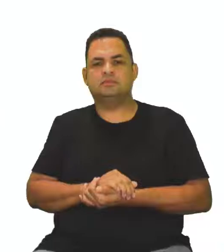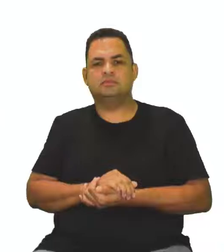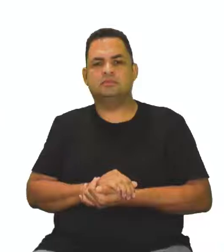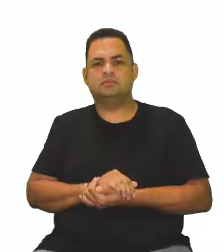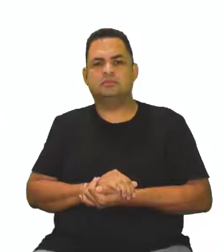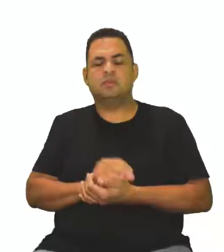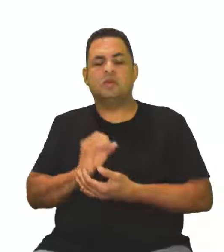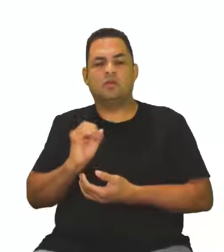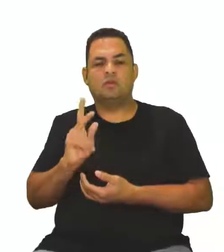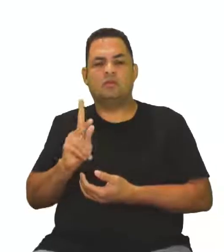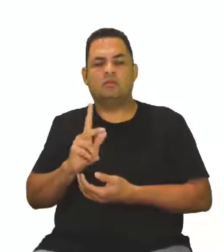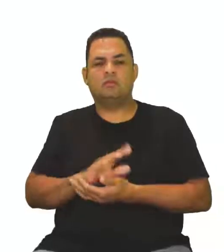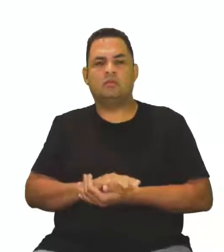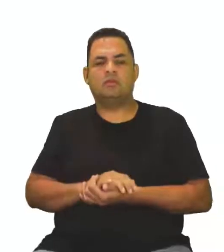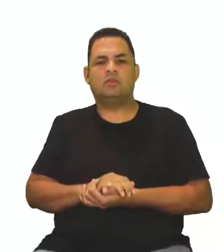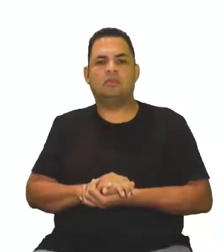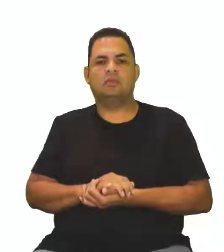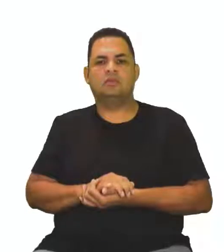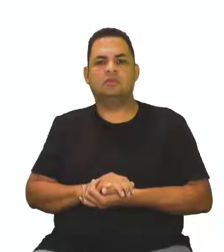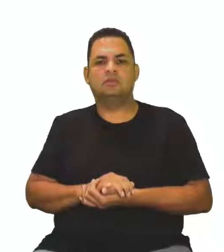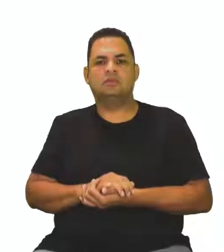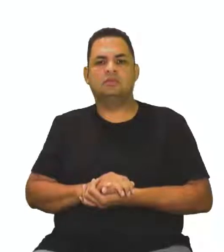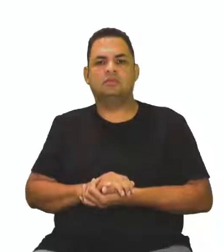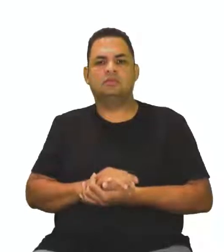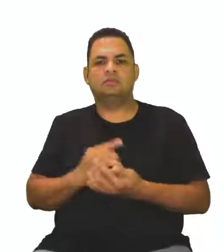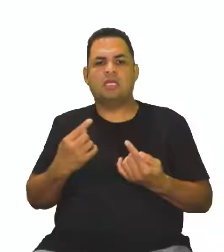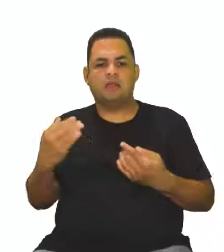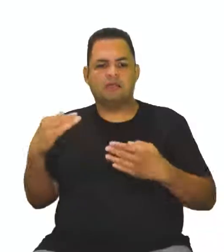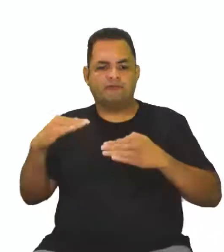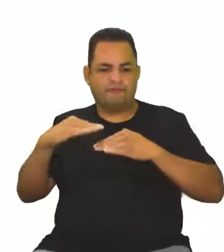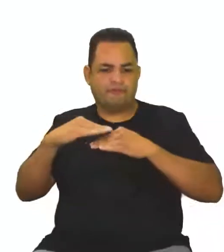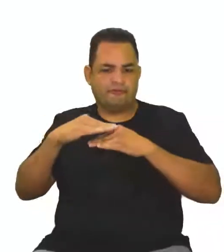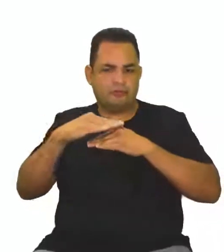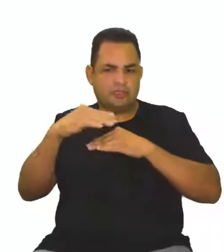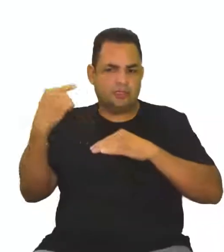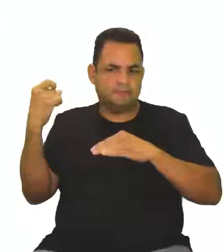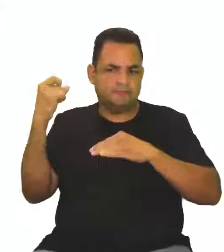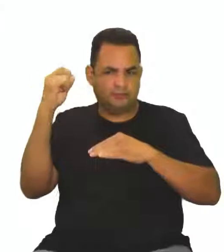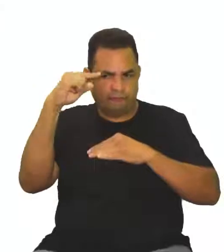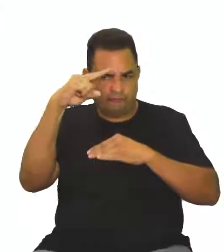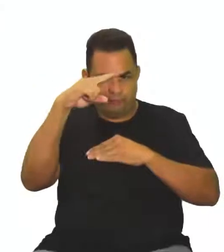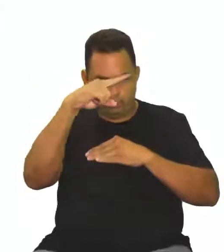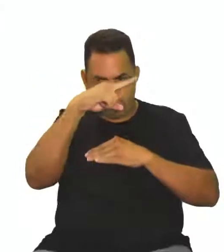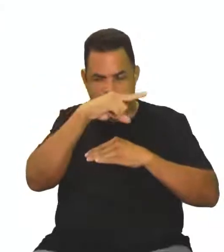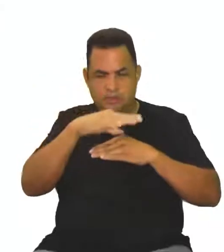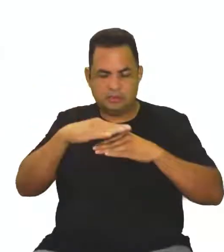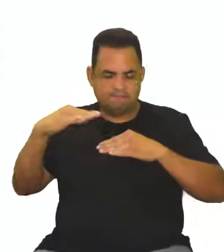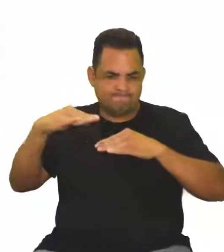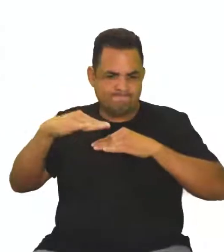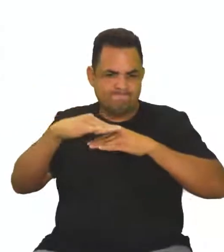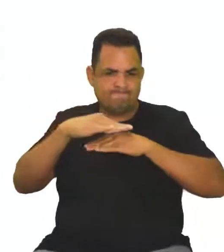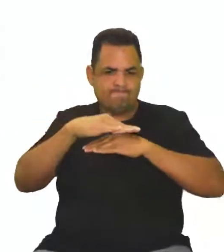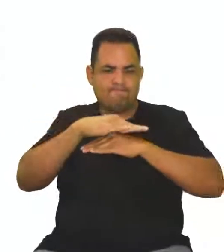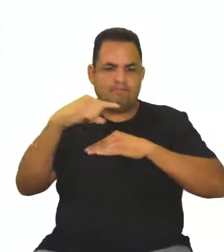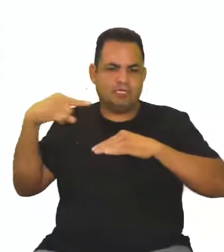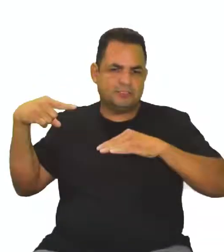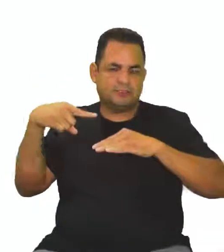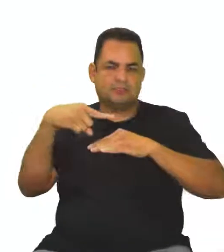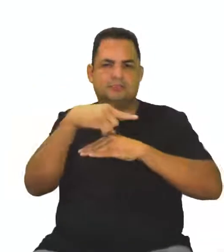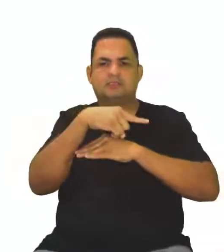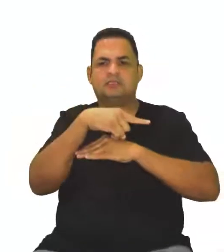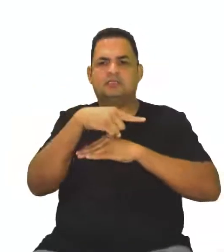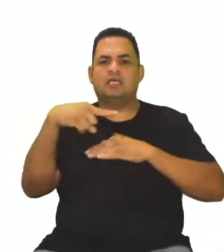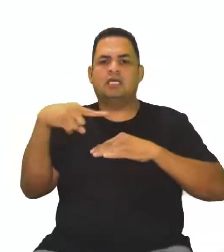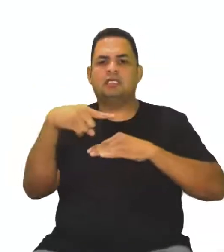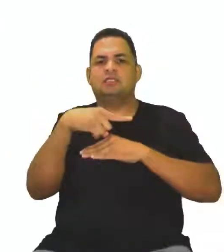resistência, ok? Ou seja, a oposição à passagem da corrente elétrica. Então, ele mede a resistência do circuito,